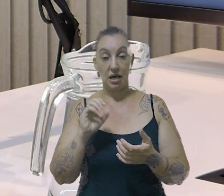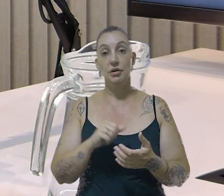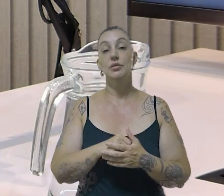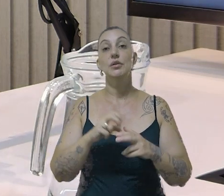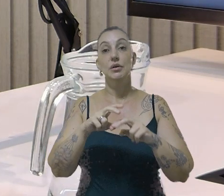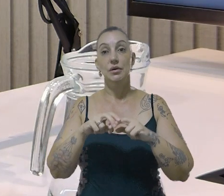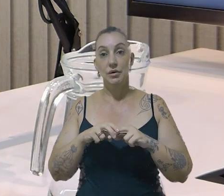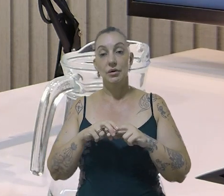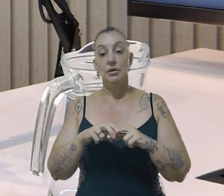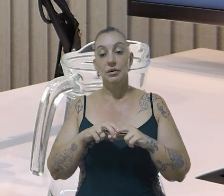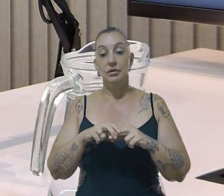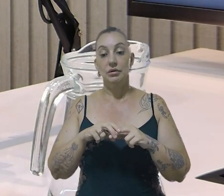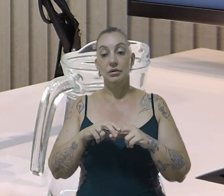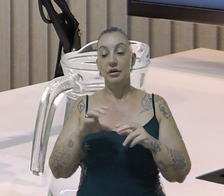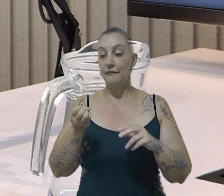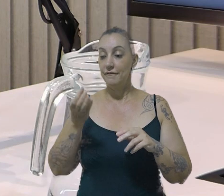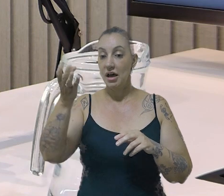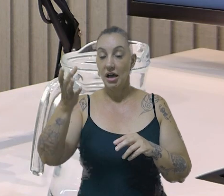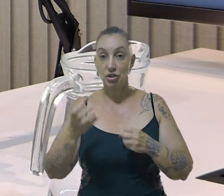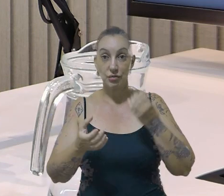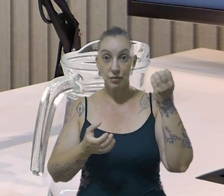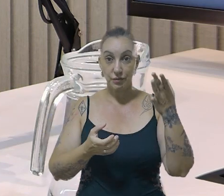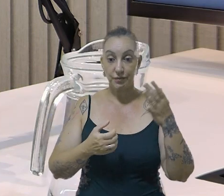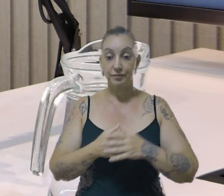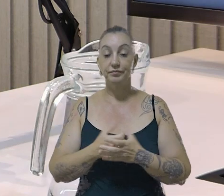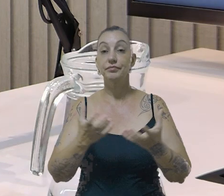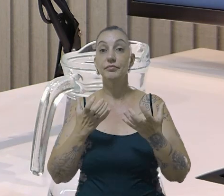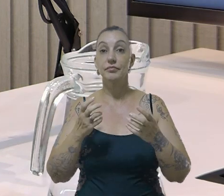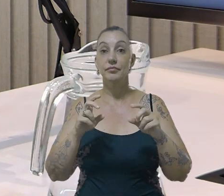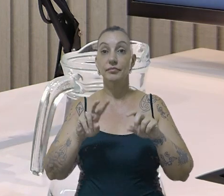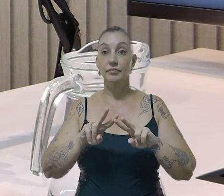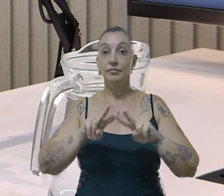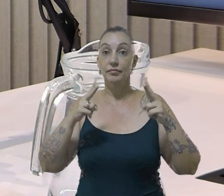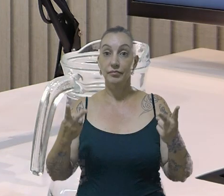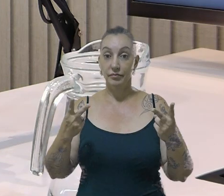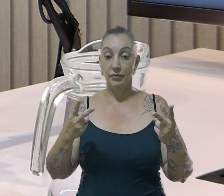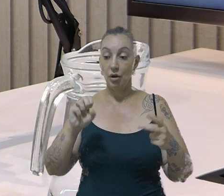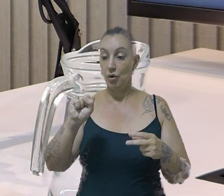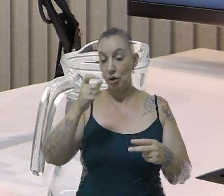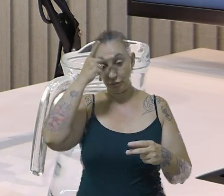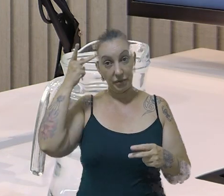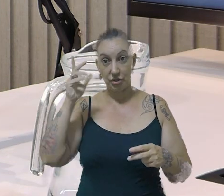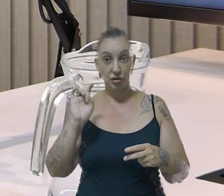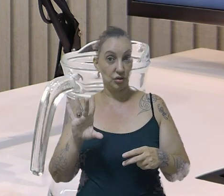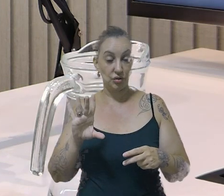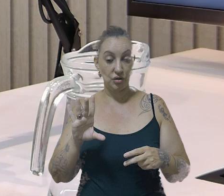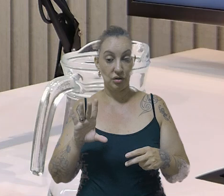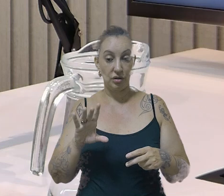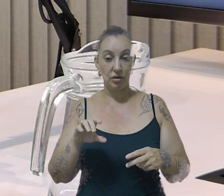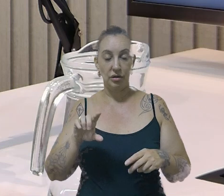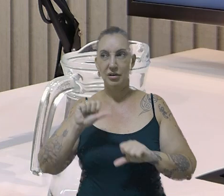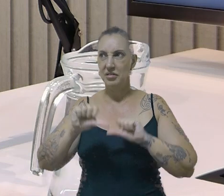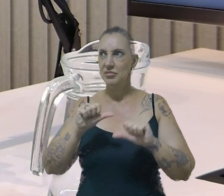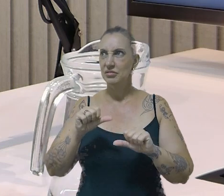demanda de turnê da companhia eles queriam duplicar o balé né eram só oito pessoas se eu não me engano e viraram 14